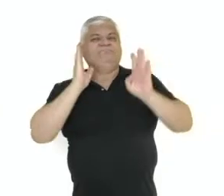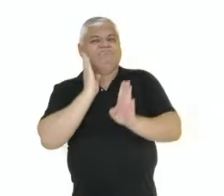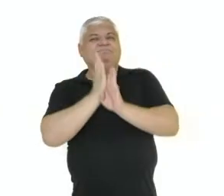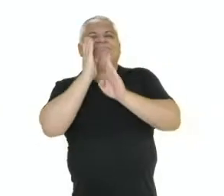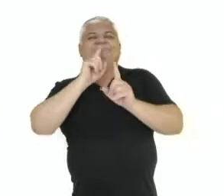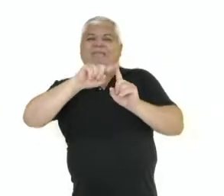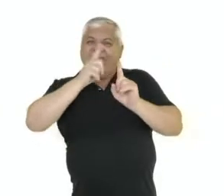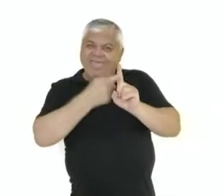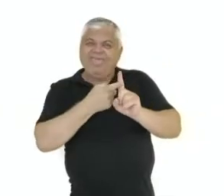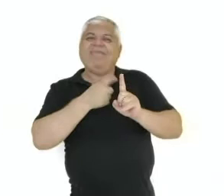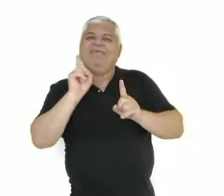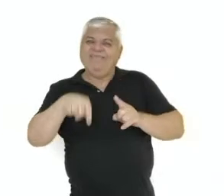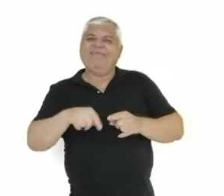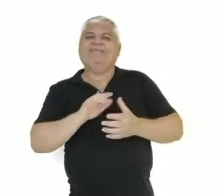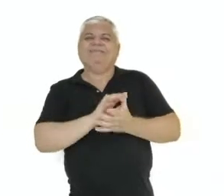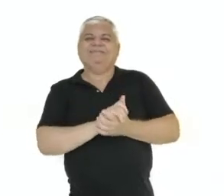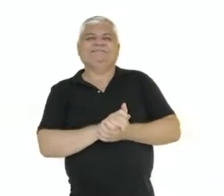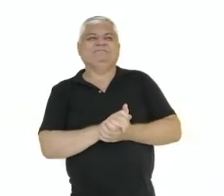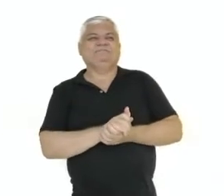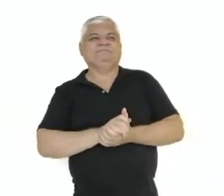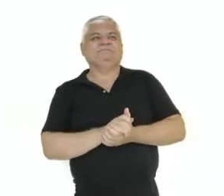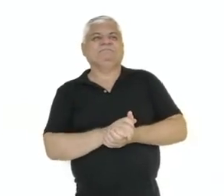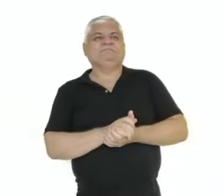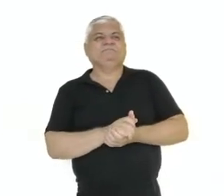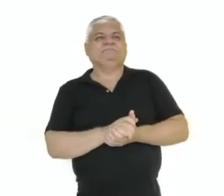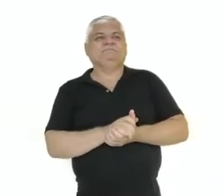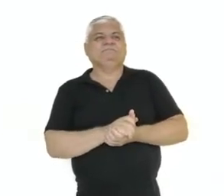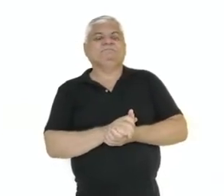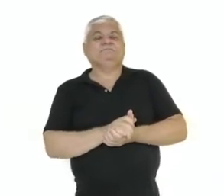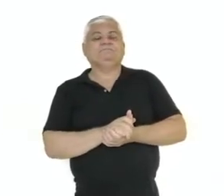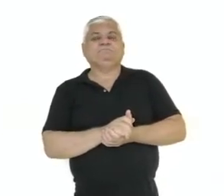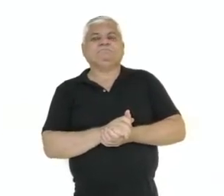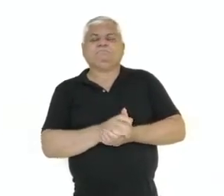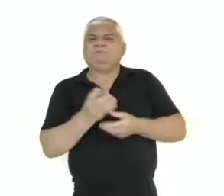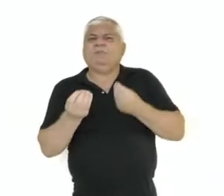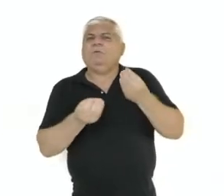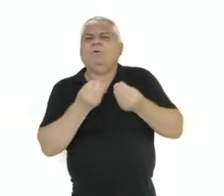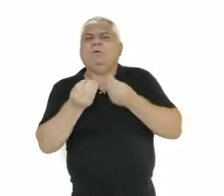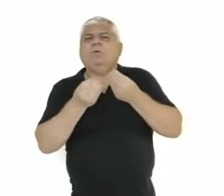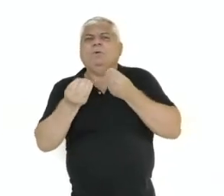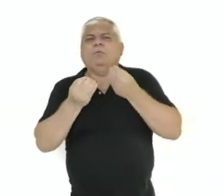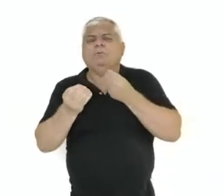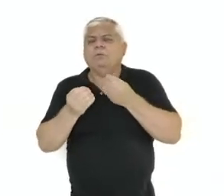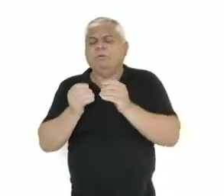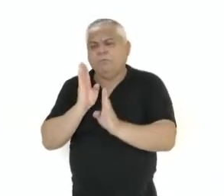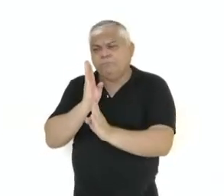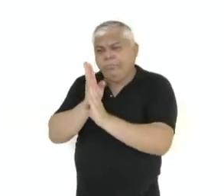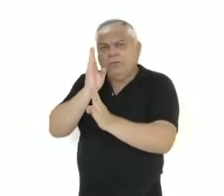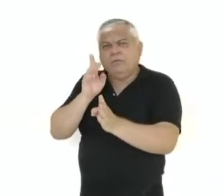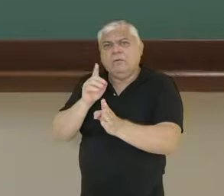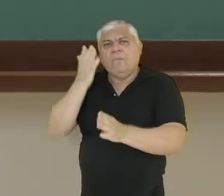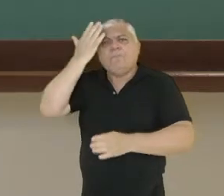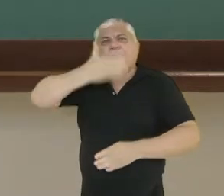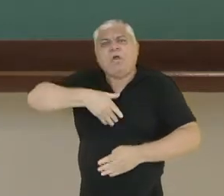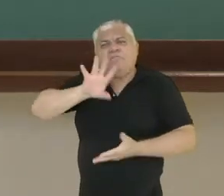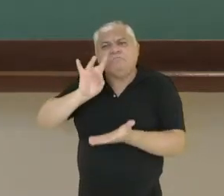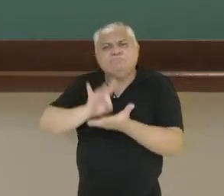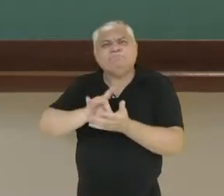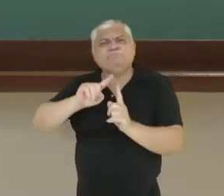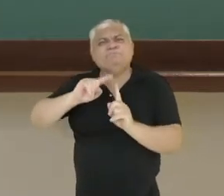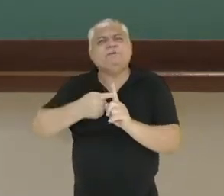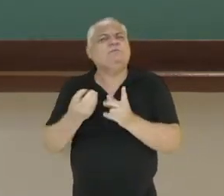vêm acompanhado dessa gravidez. Como que é o diagnóstico? O que vai dizer que você realmente está